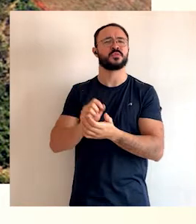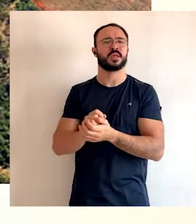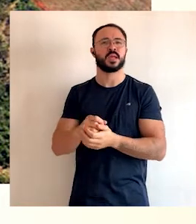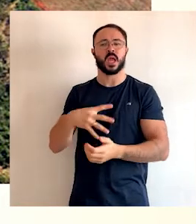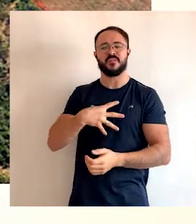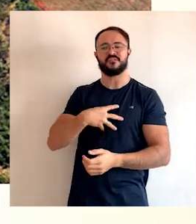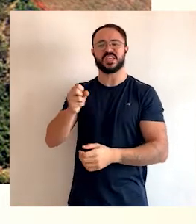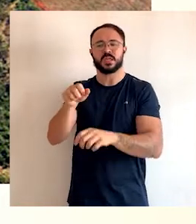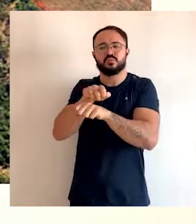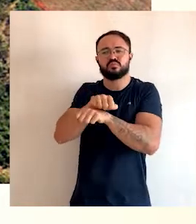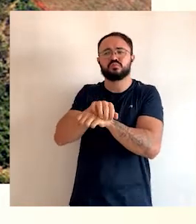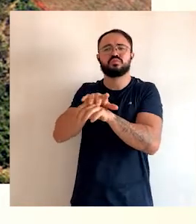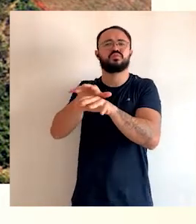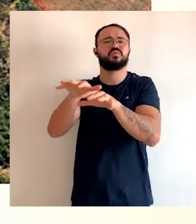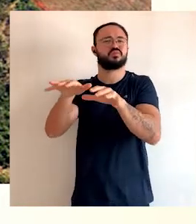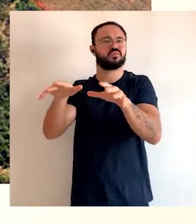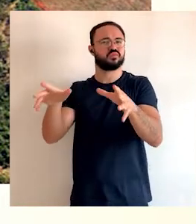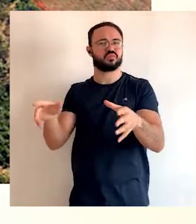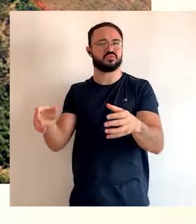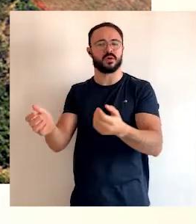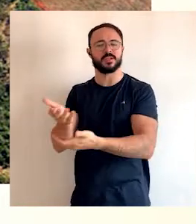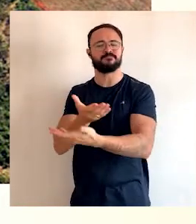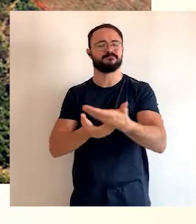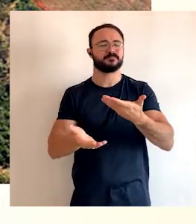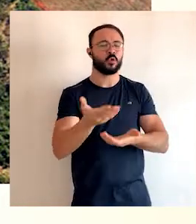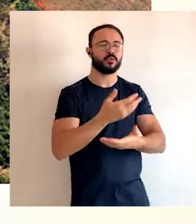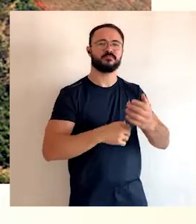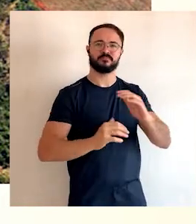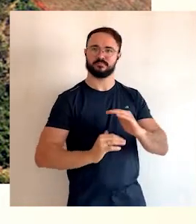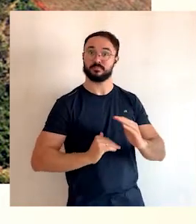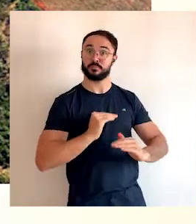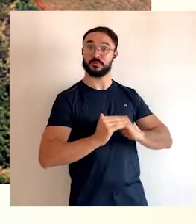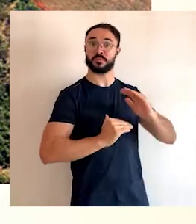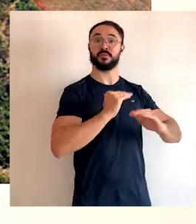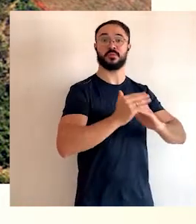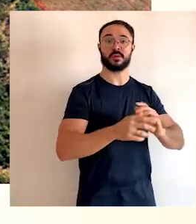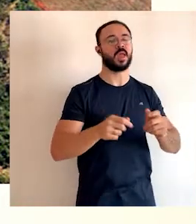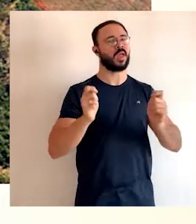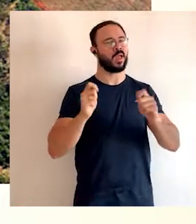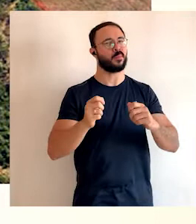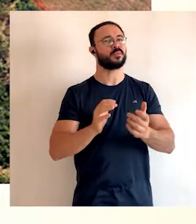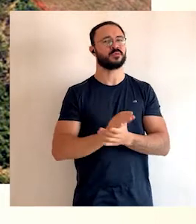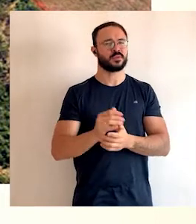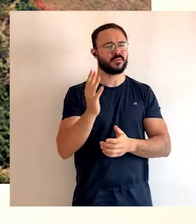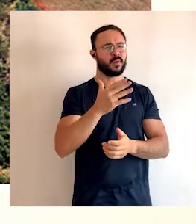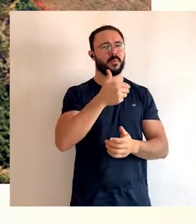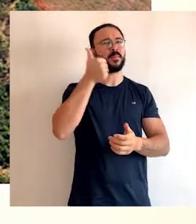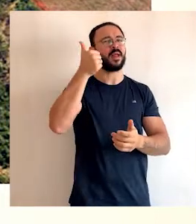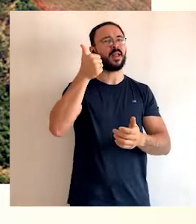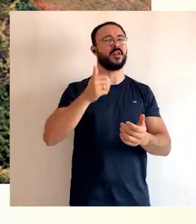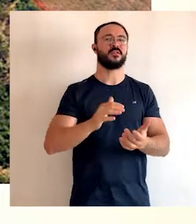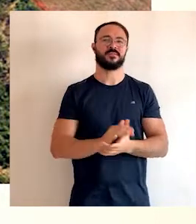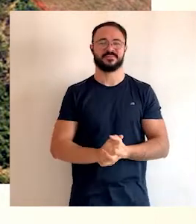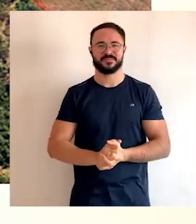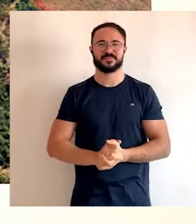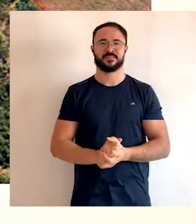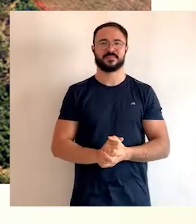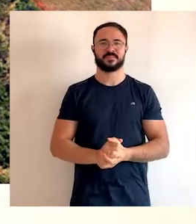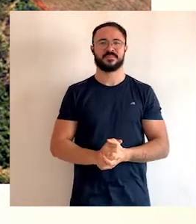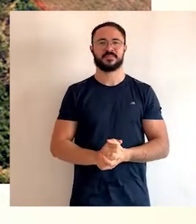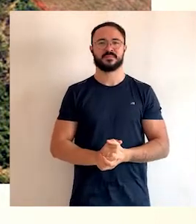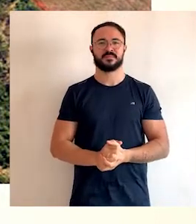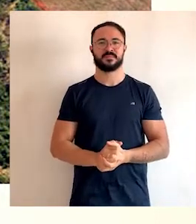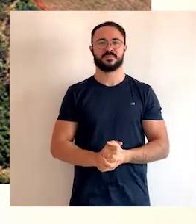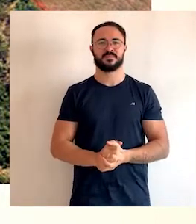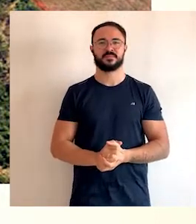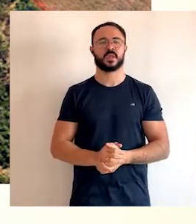entre esses dois locais diferentes. Então você possibilita esse fluxo gênico. E também todo